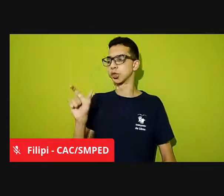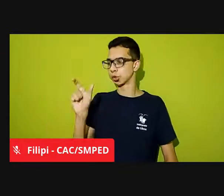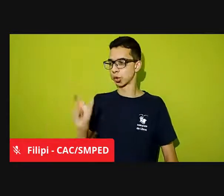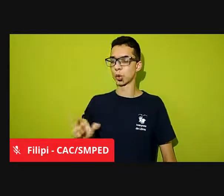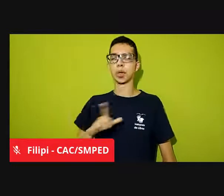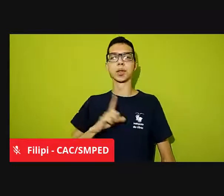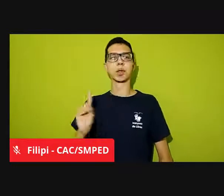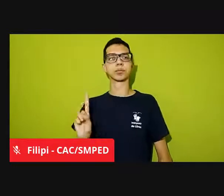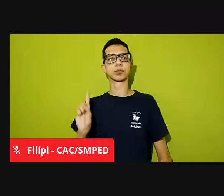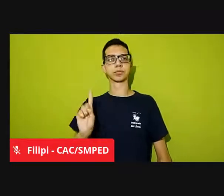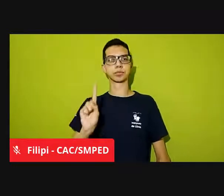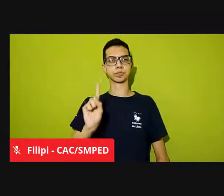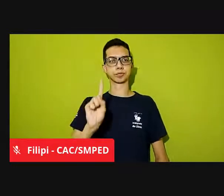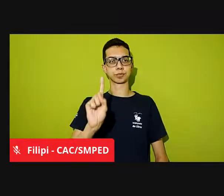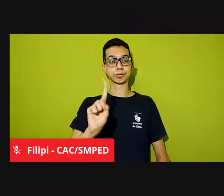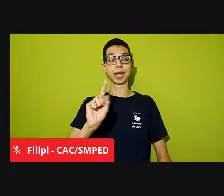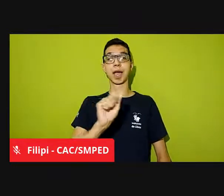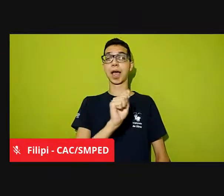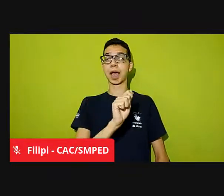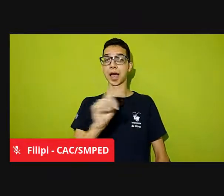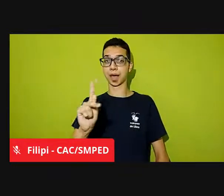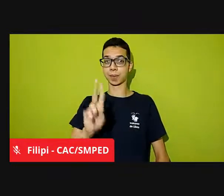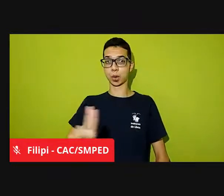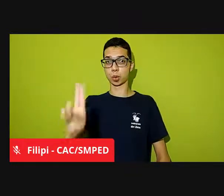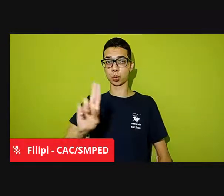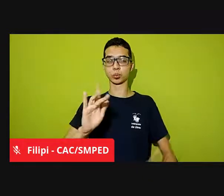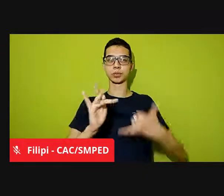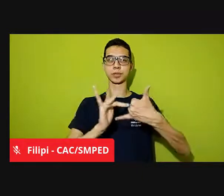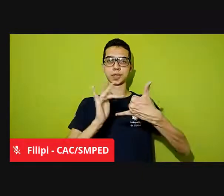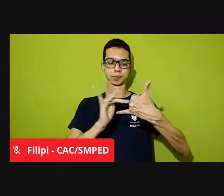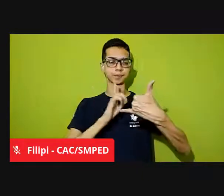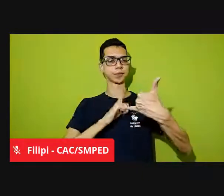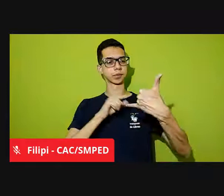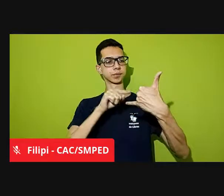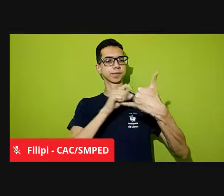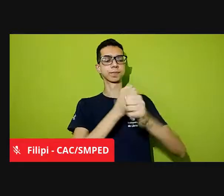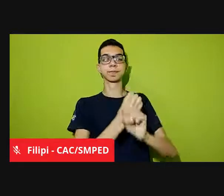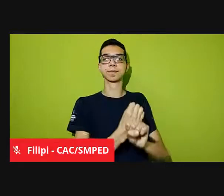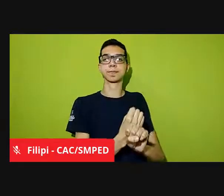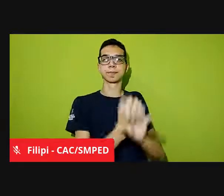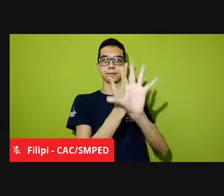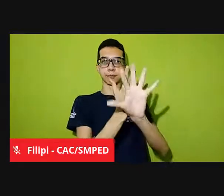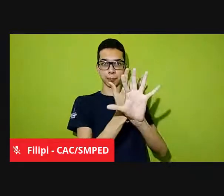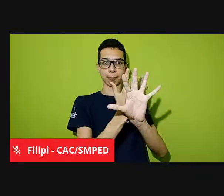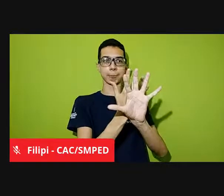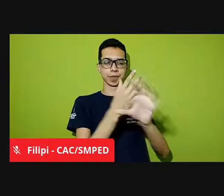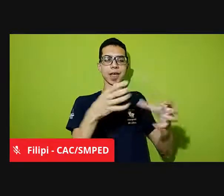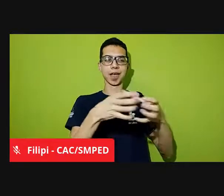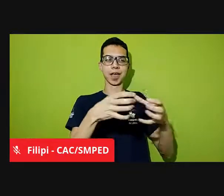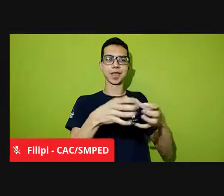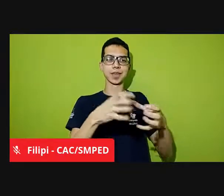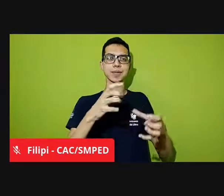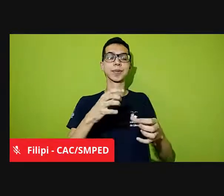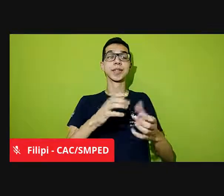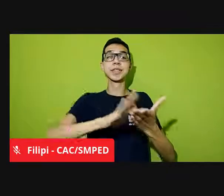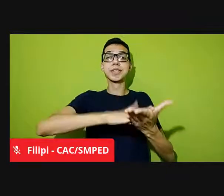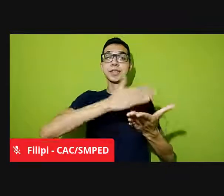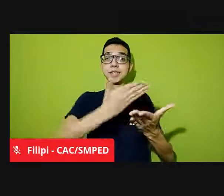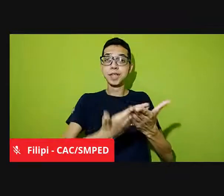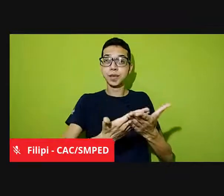do outro lado a gente tem uma equipe de intérprete de Libras que via chamada de vídeo vai fazer